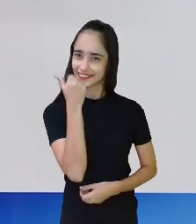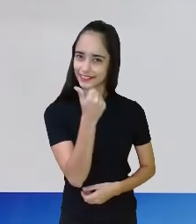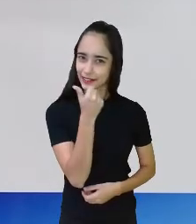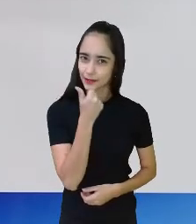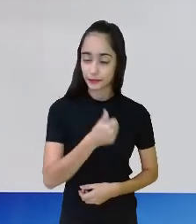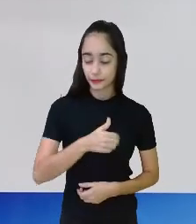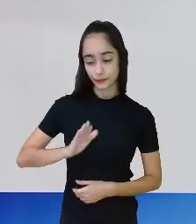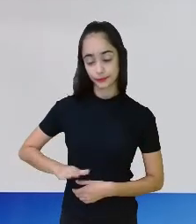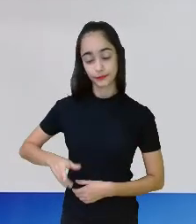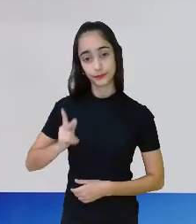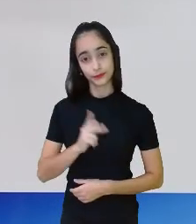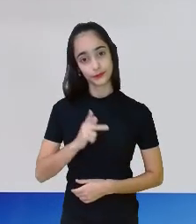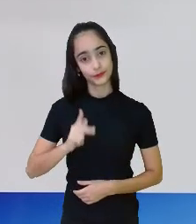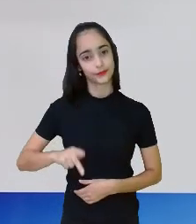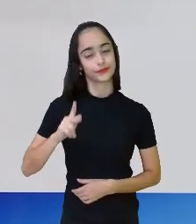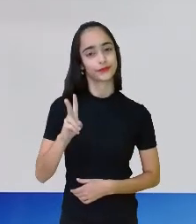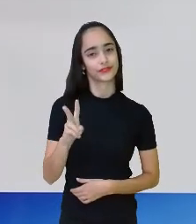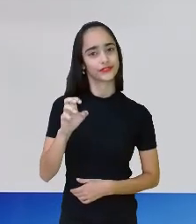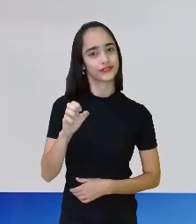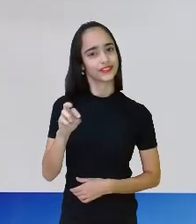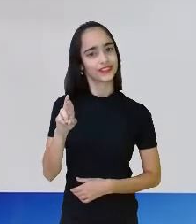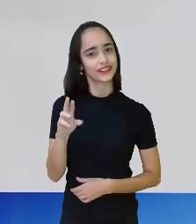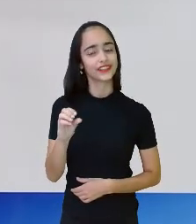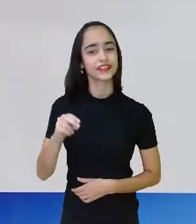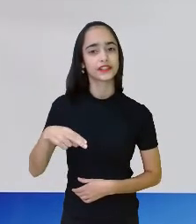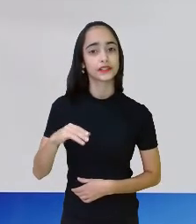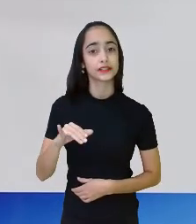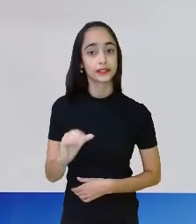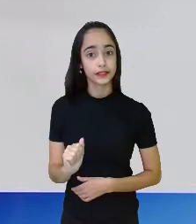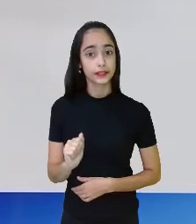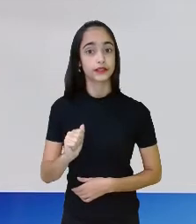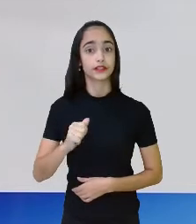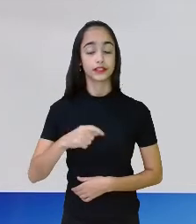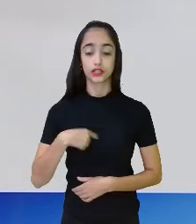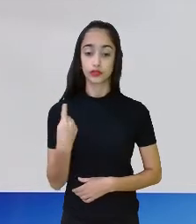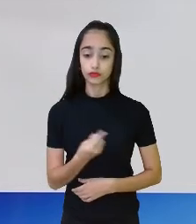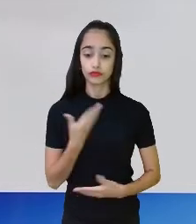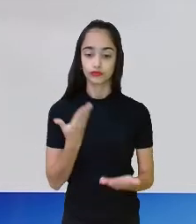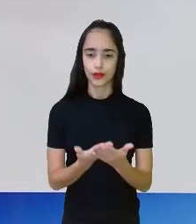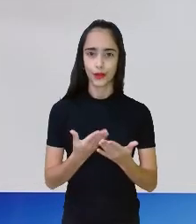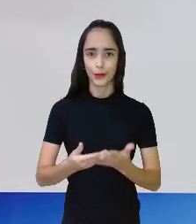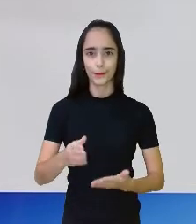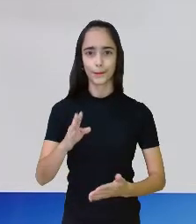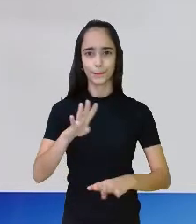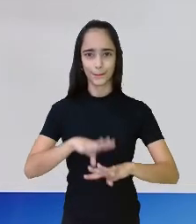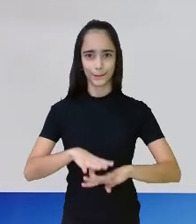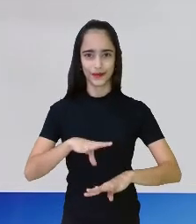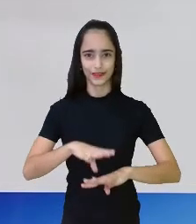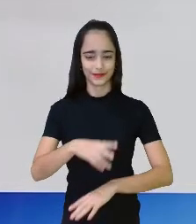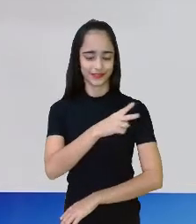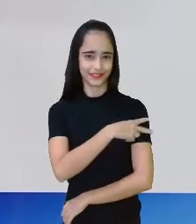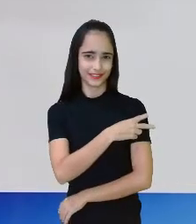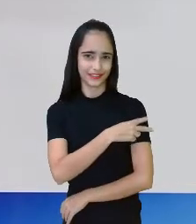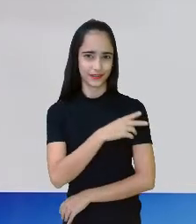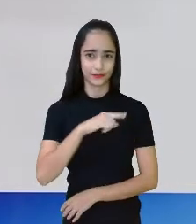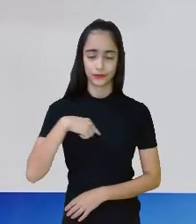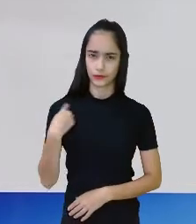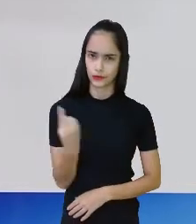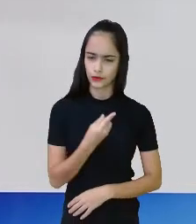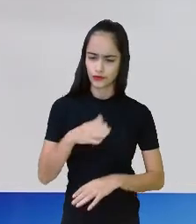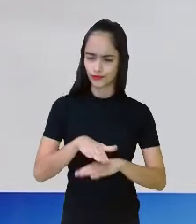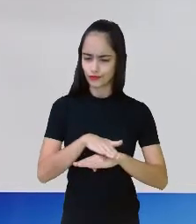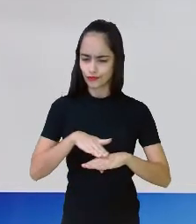bom, crianças? Sou a professora Verônica e vamos para mais uma aula de matemática para o segundo ano. Vamos lá? A gente vai conversar um pouquinho